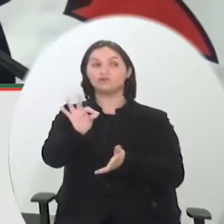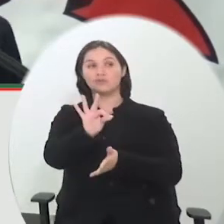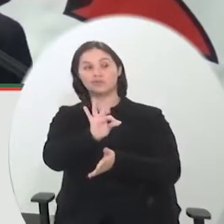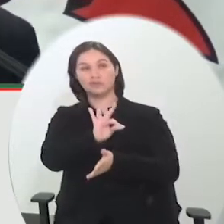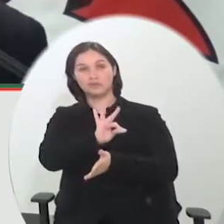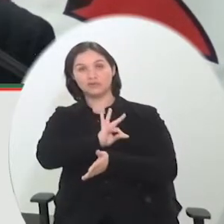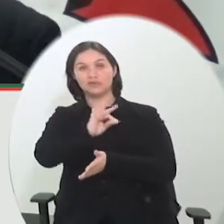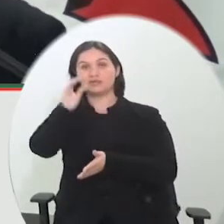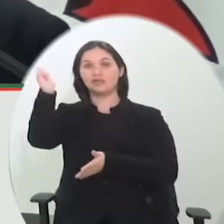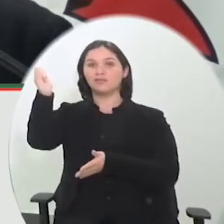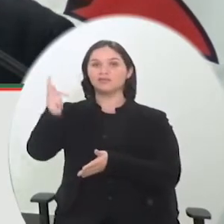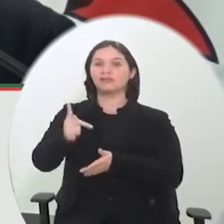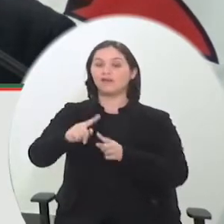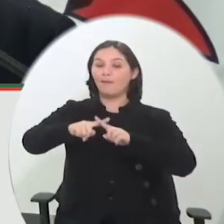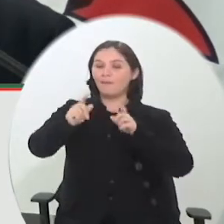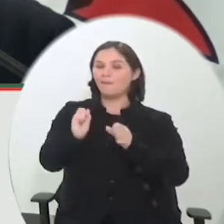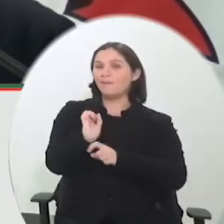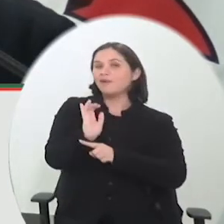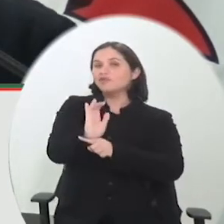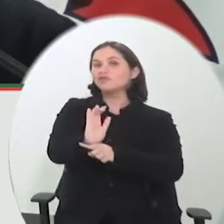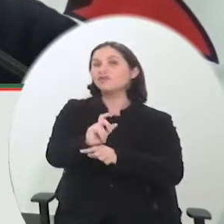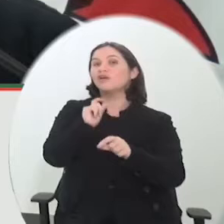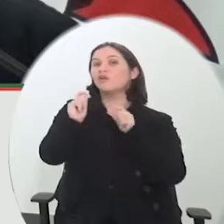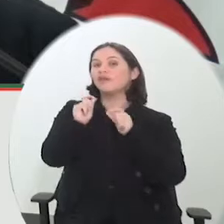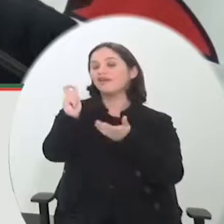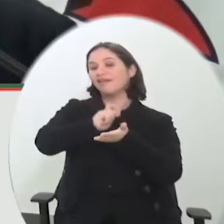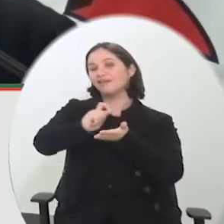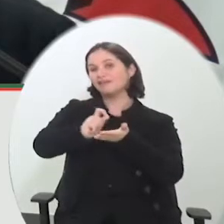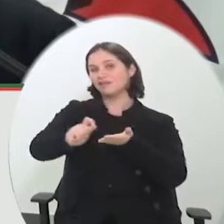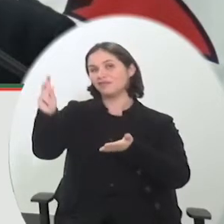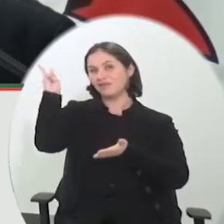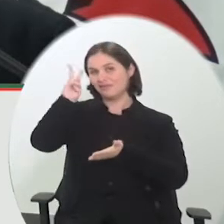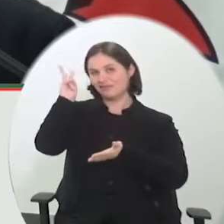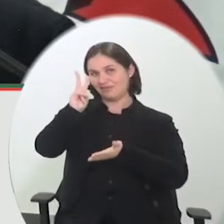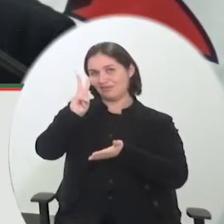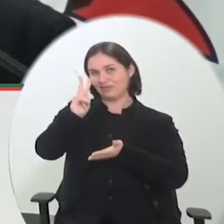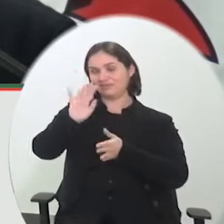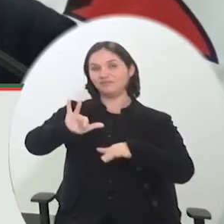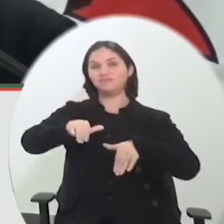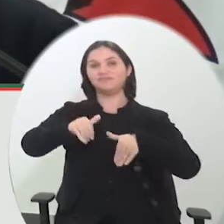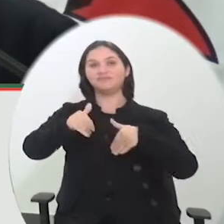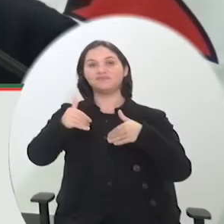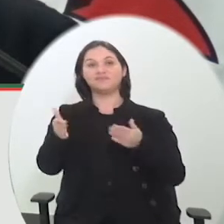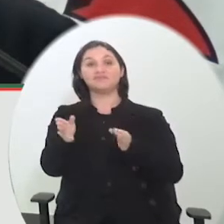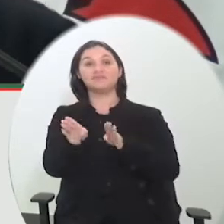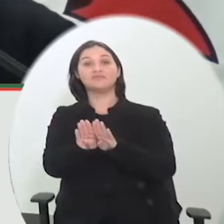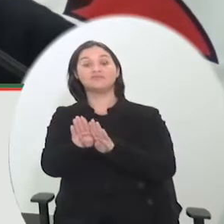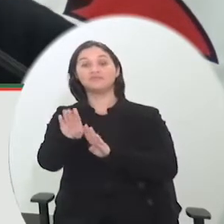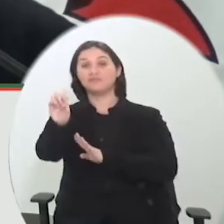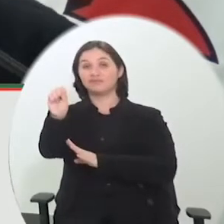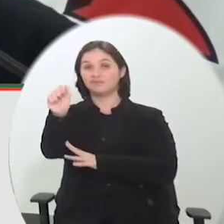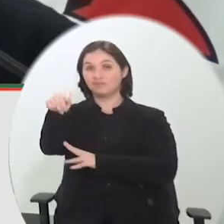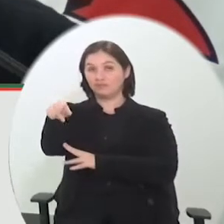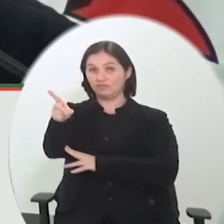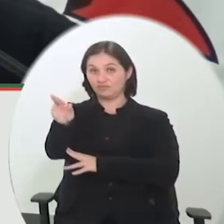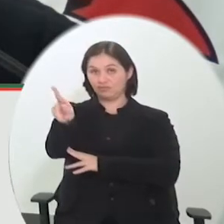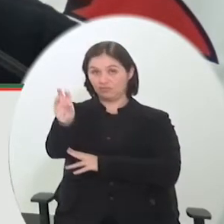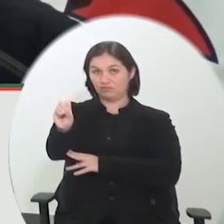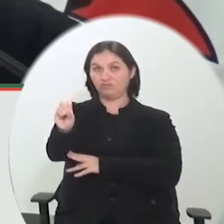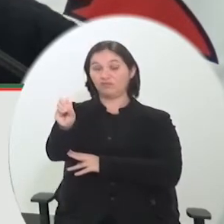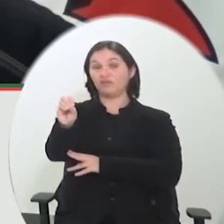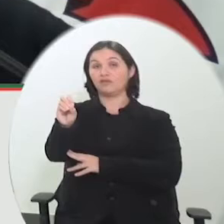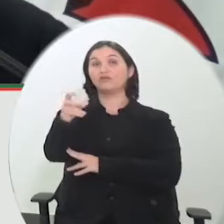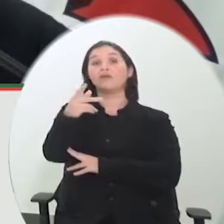a nossa história. Excelentíssimo senhor Sandro Broca, perito criminal, gerente da 4ª